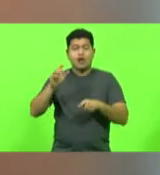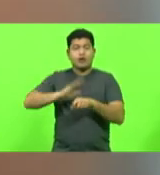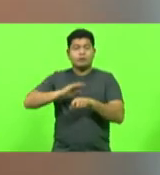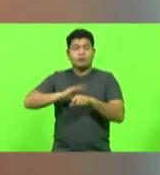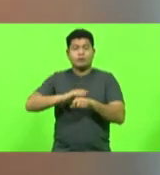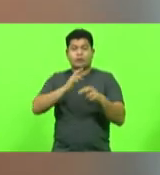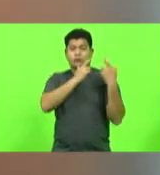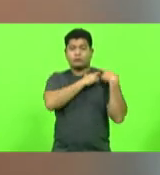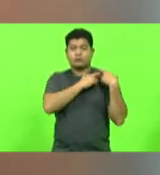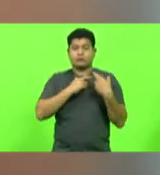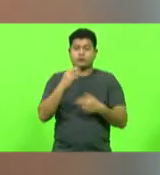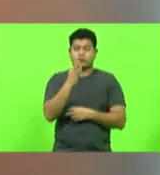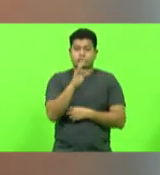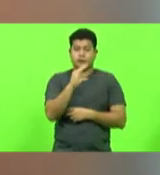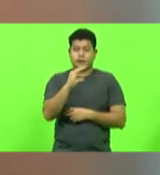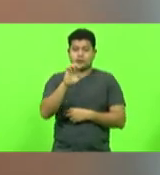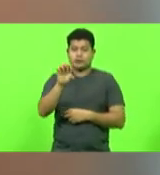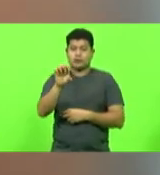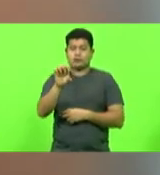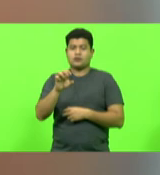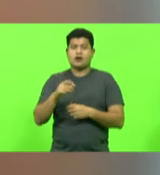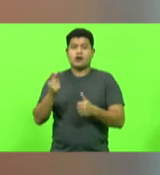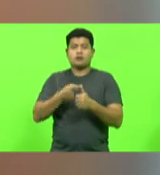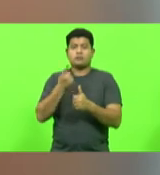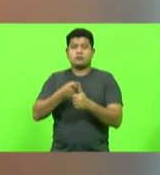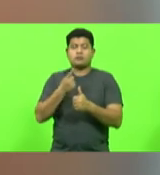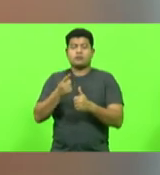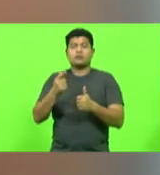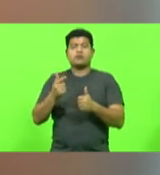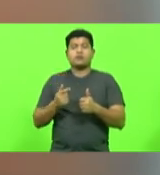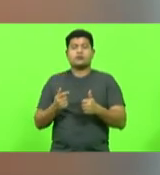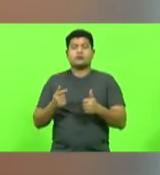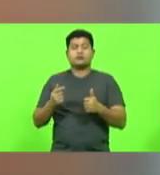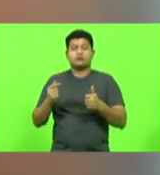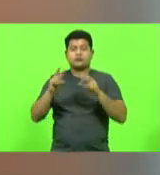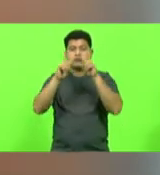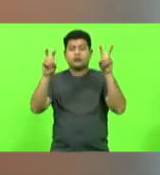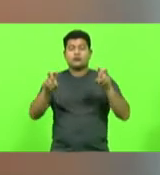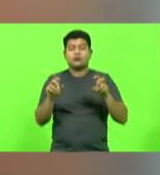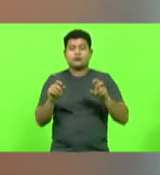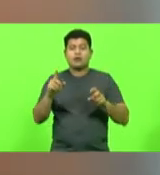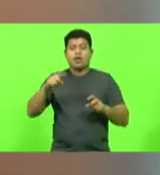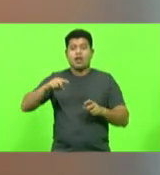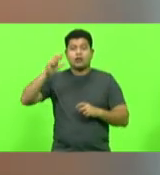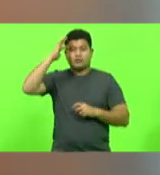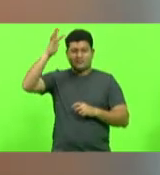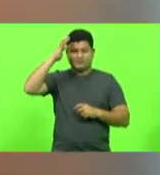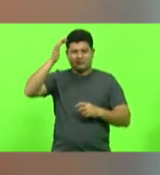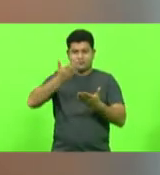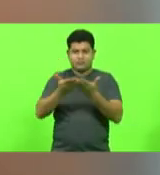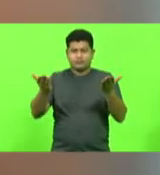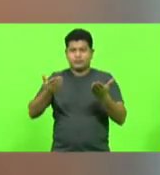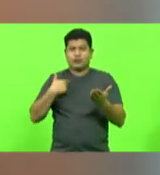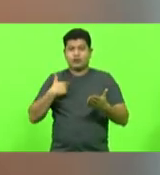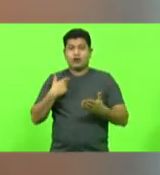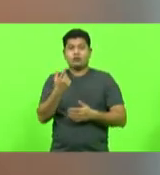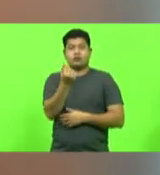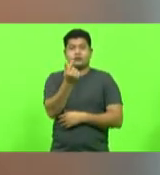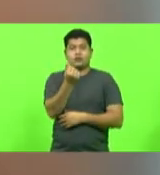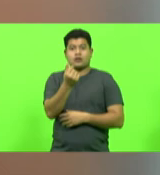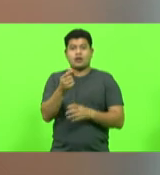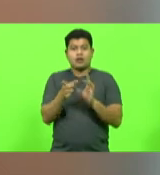do Estado, né? A primeira questão que eu coloco como reflexão é quanto aos recursos disponíveis para ação da assistência